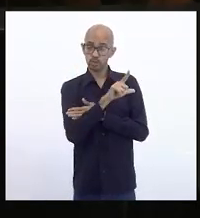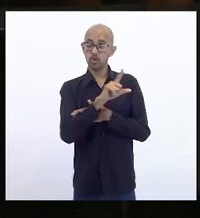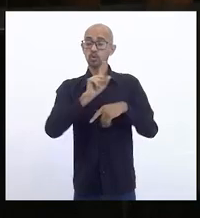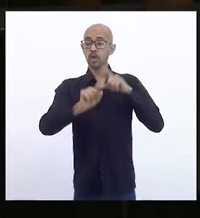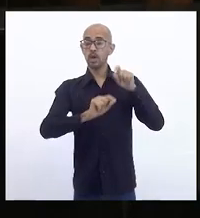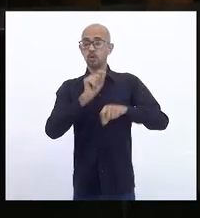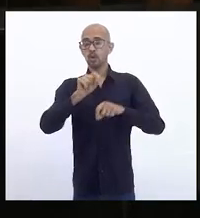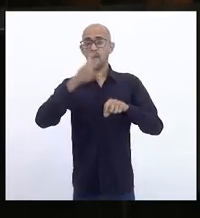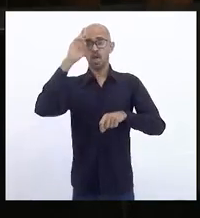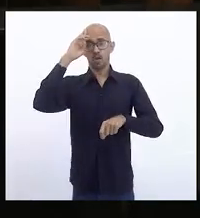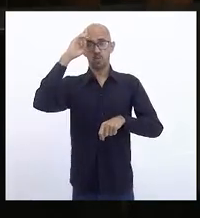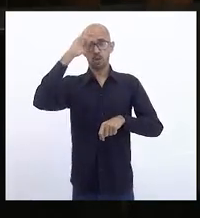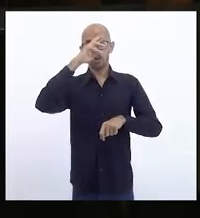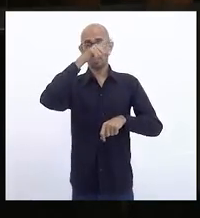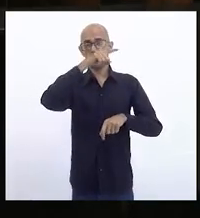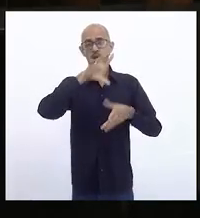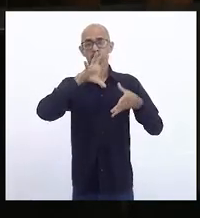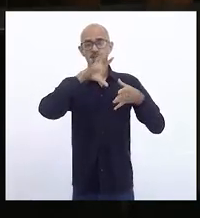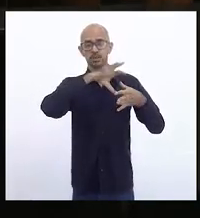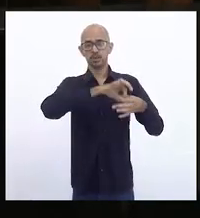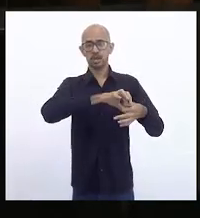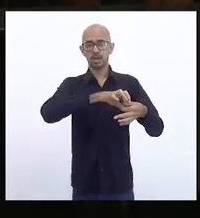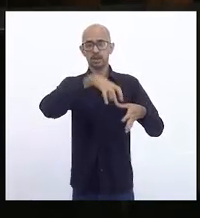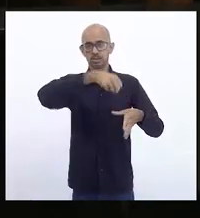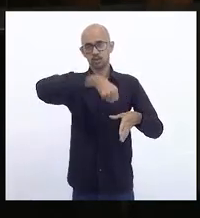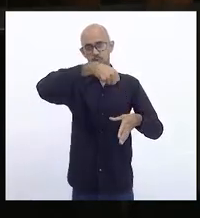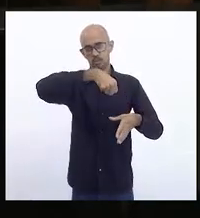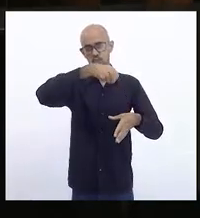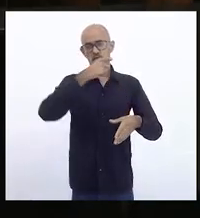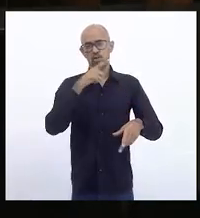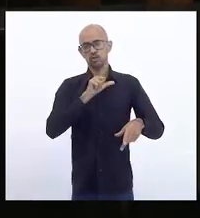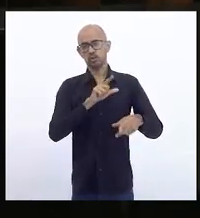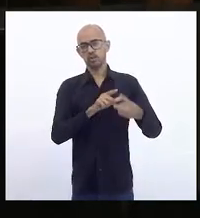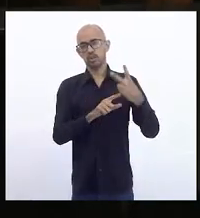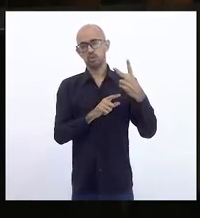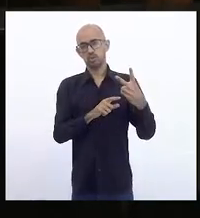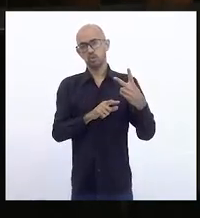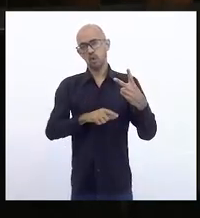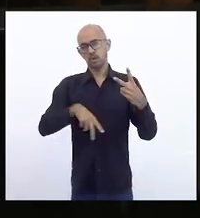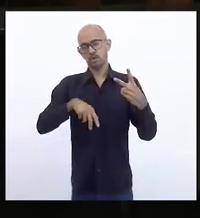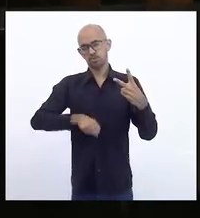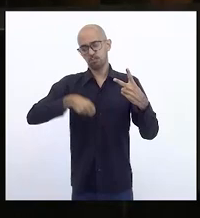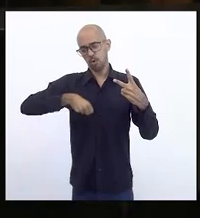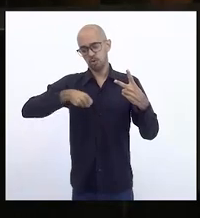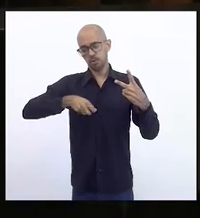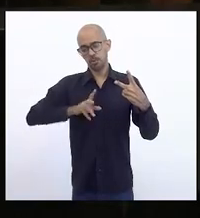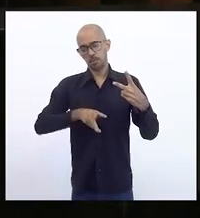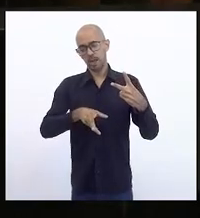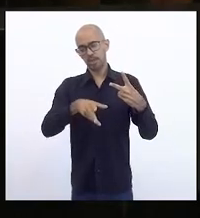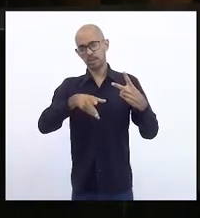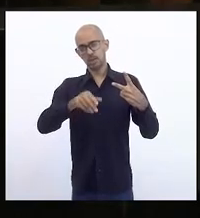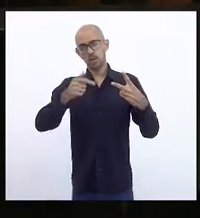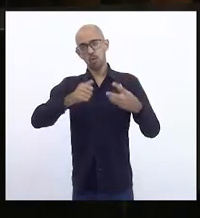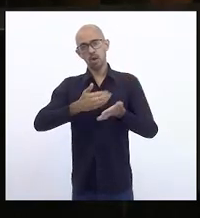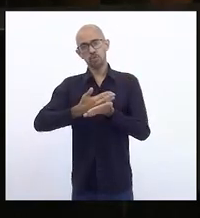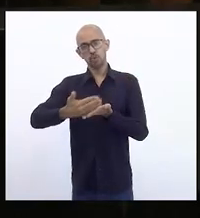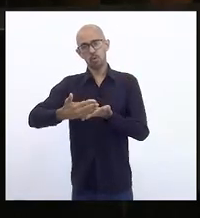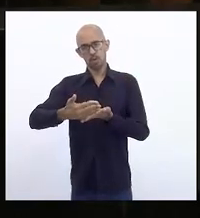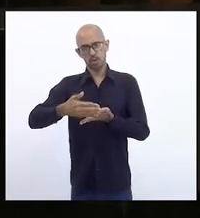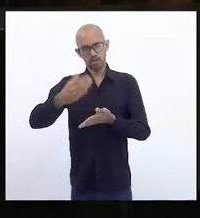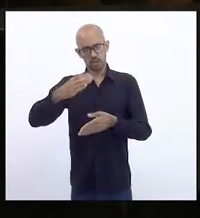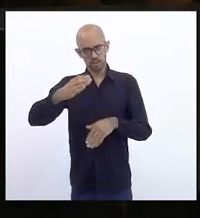a integração das bolsas, a possibilidade de acumular a bolsa permanência com a bolsa de iniciação